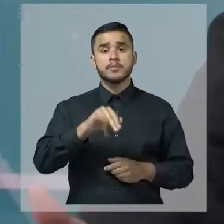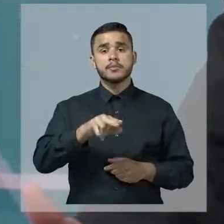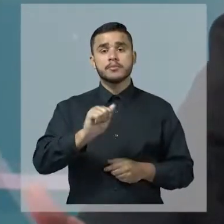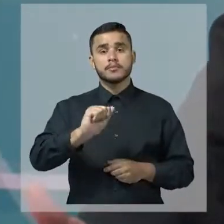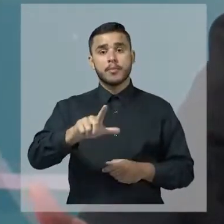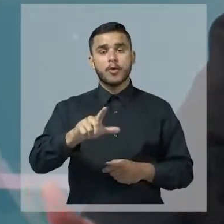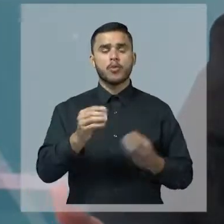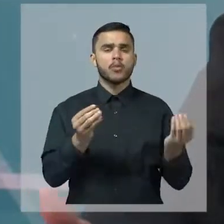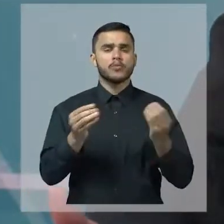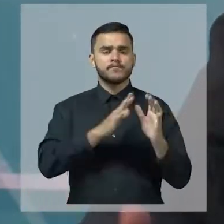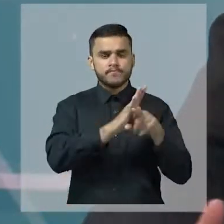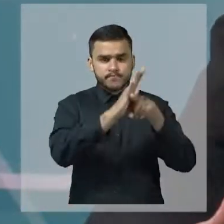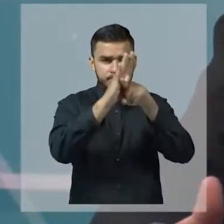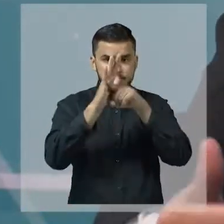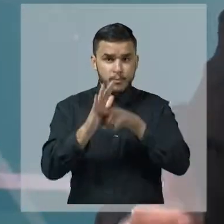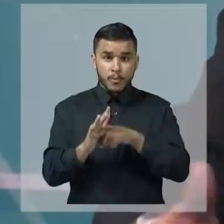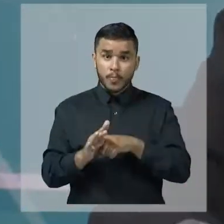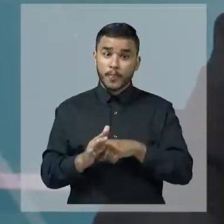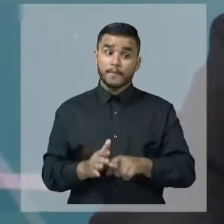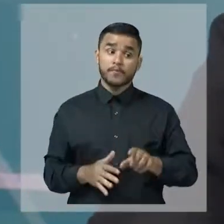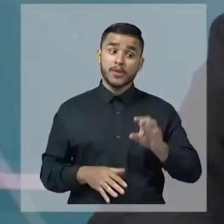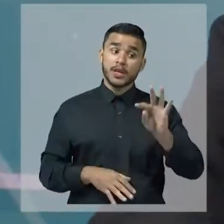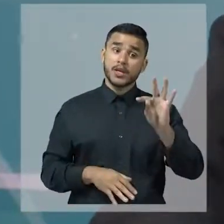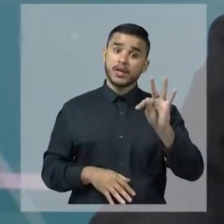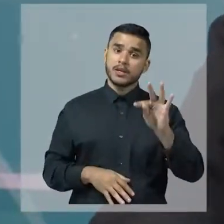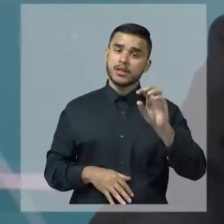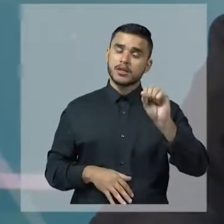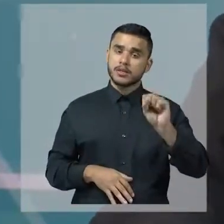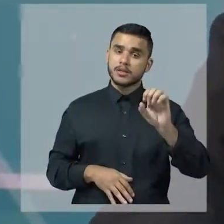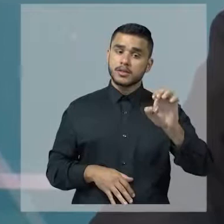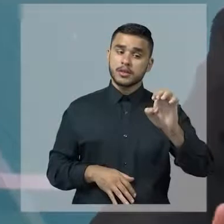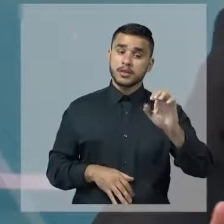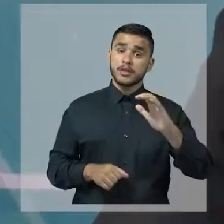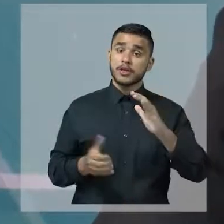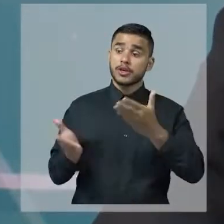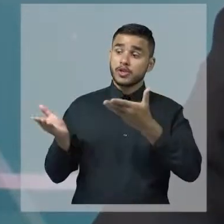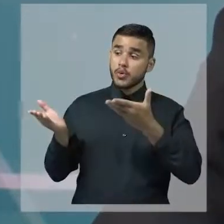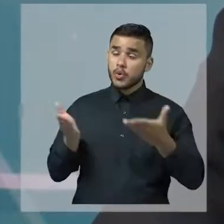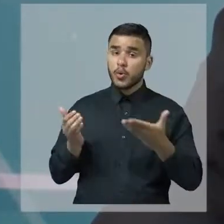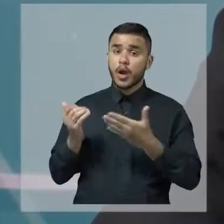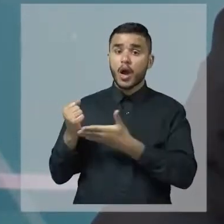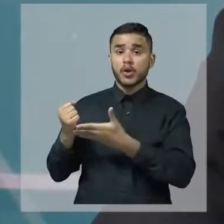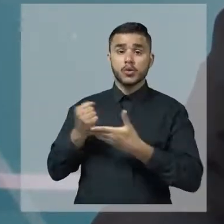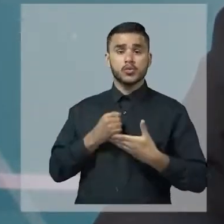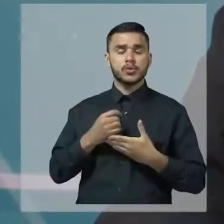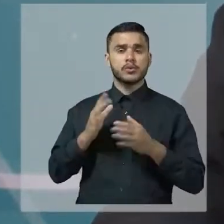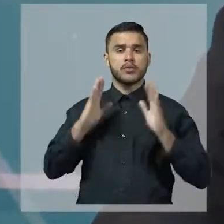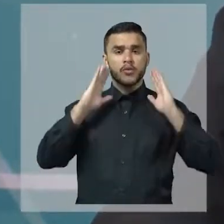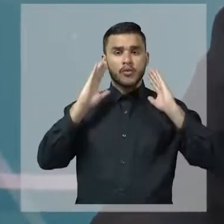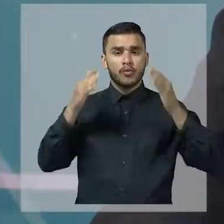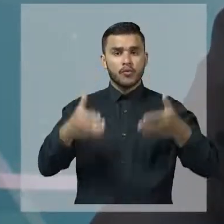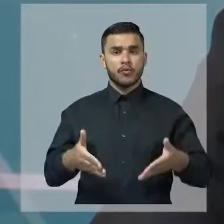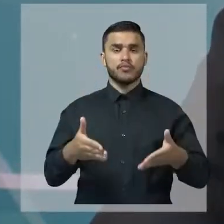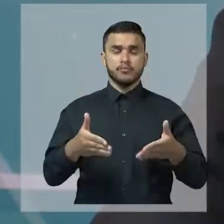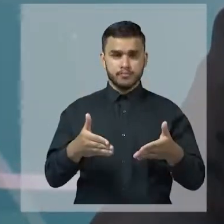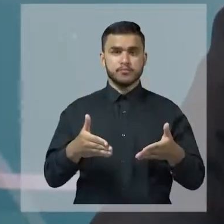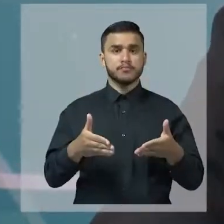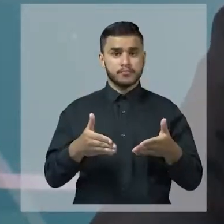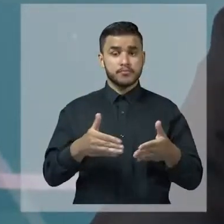Vão convocar os ministros para serem seus auxiliares, especialistas em direito